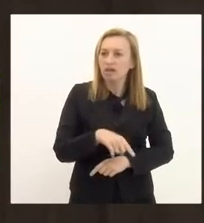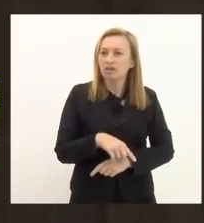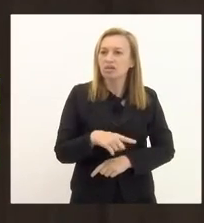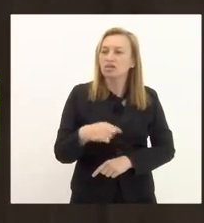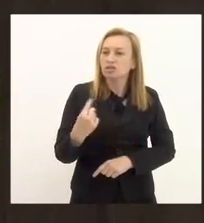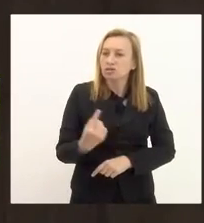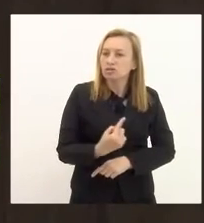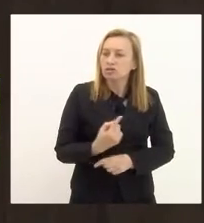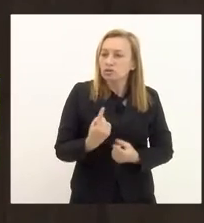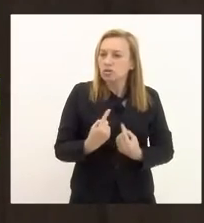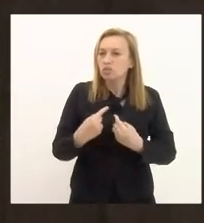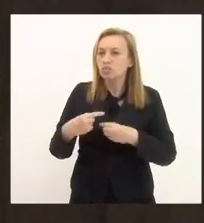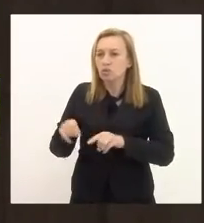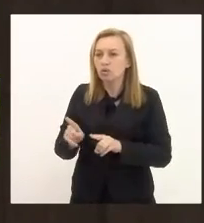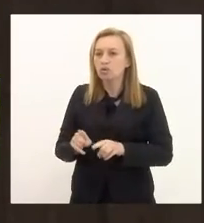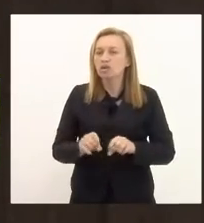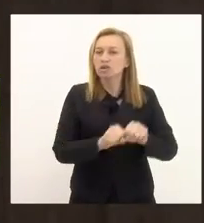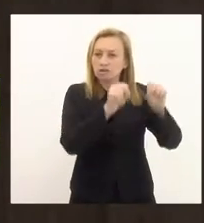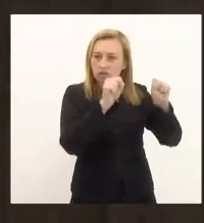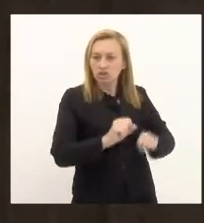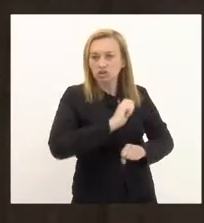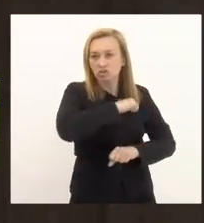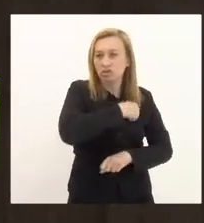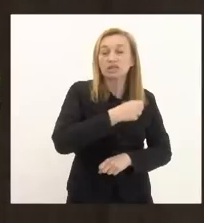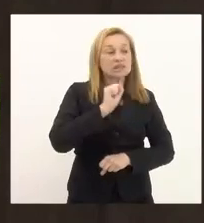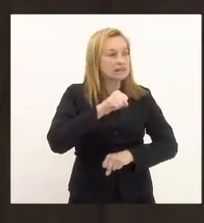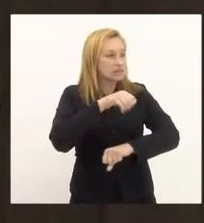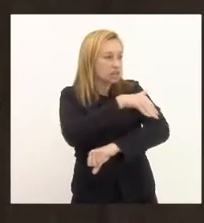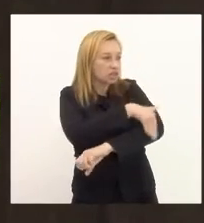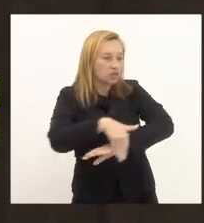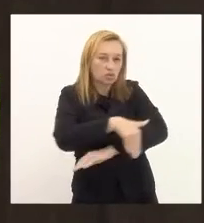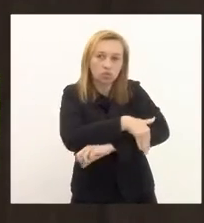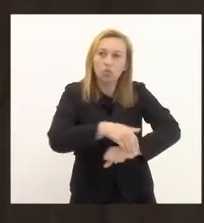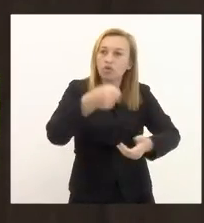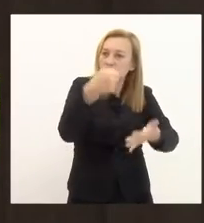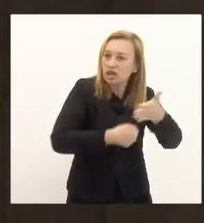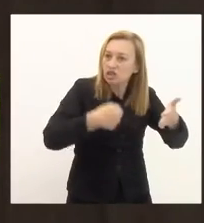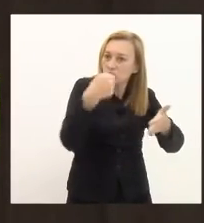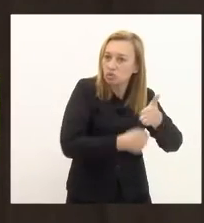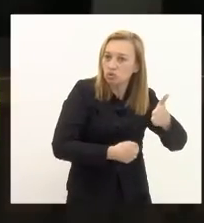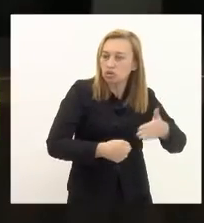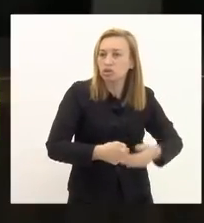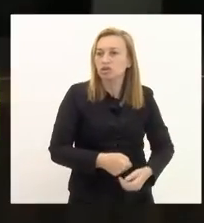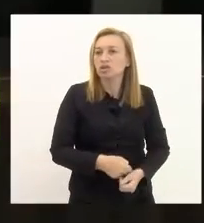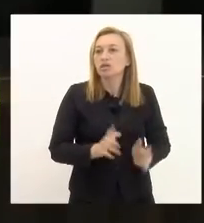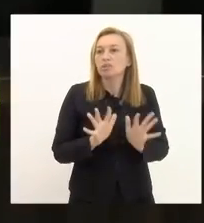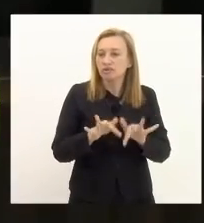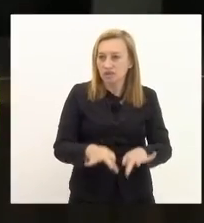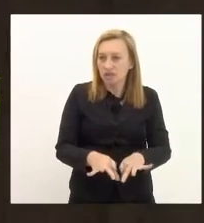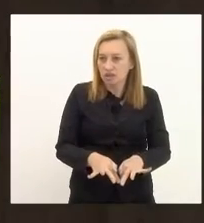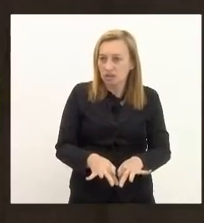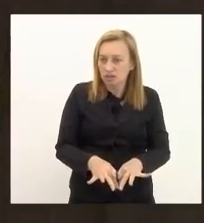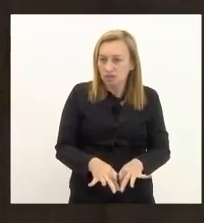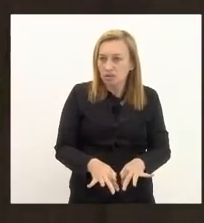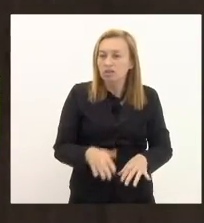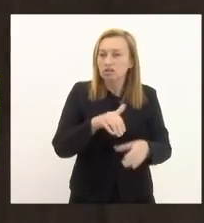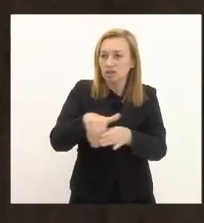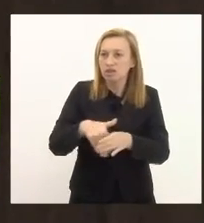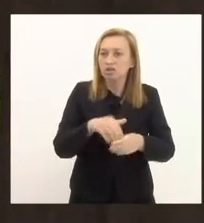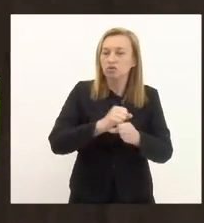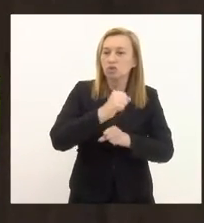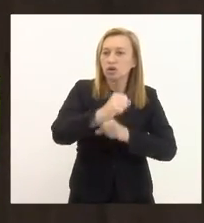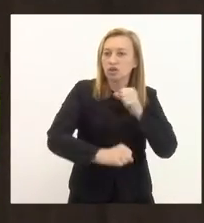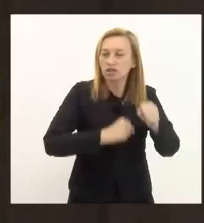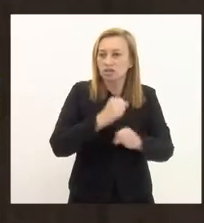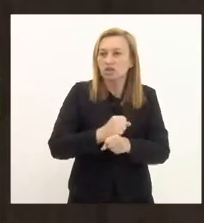gente vai combater Esse regime sim nas ruas nas lutas seu temos fechar nas eleições do